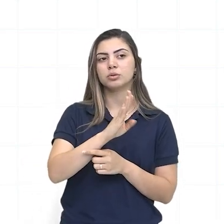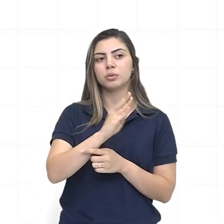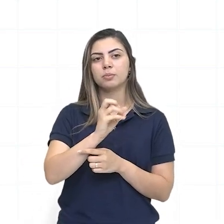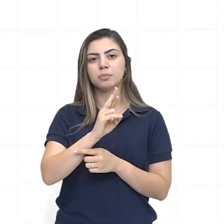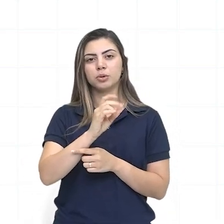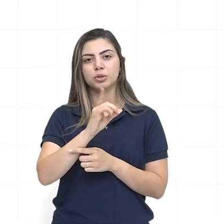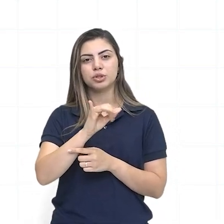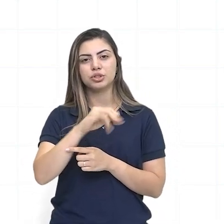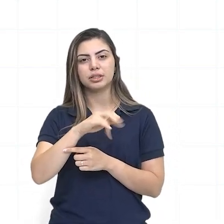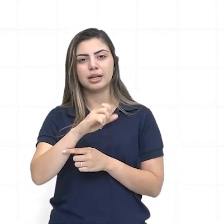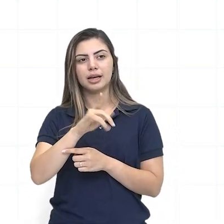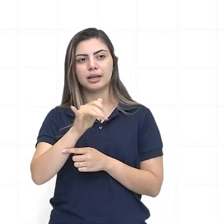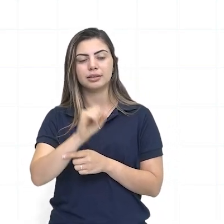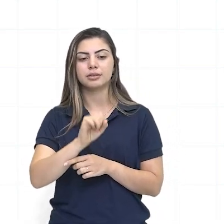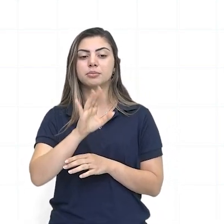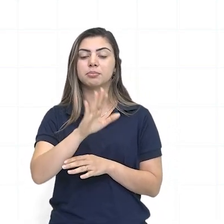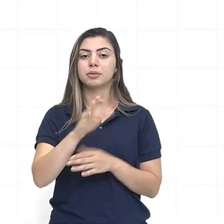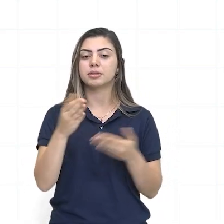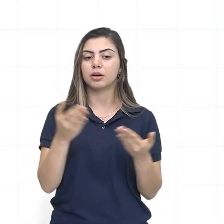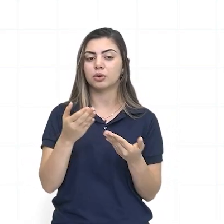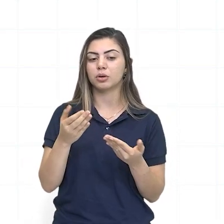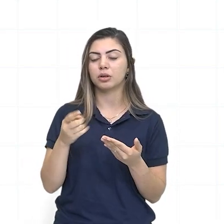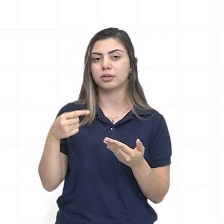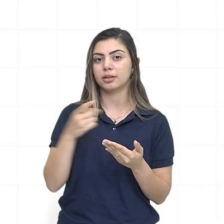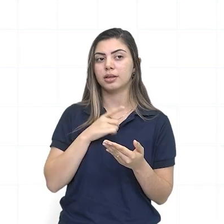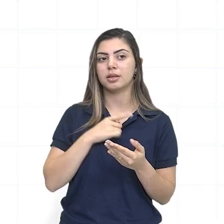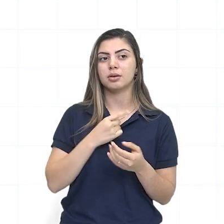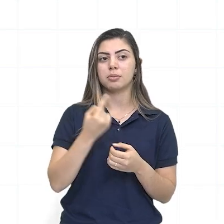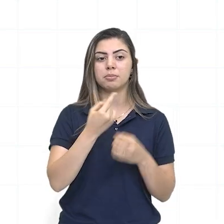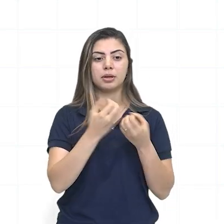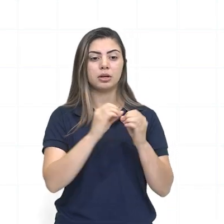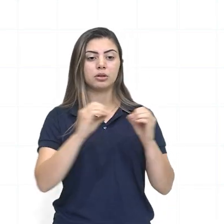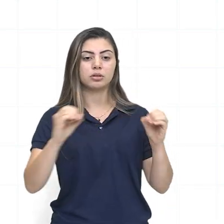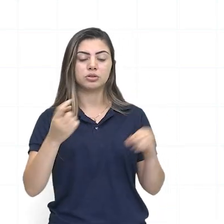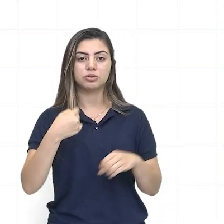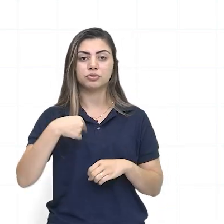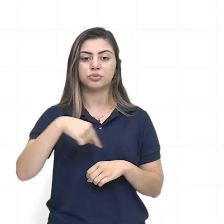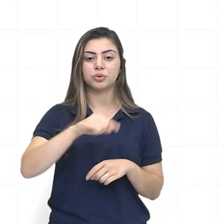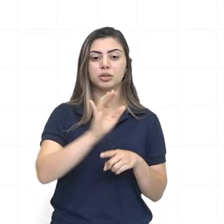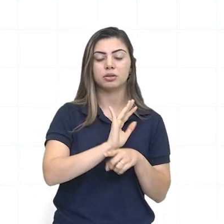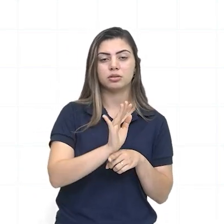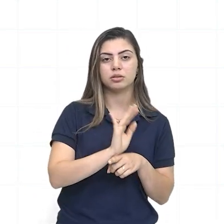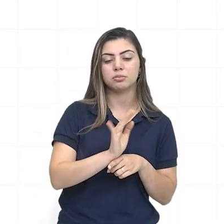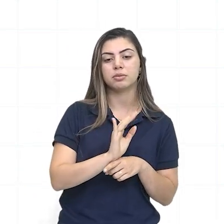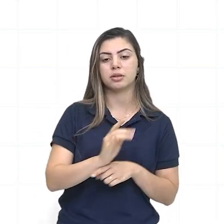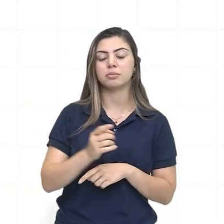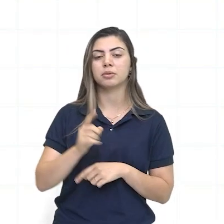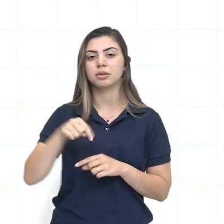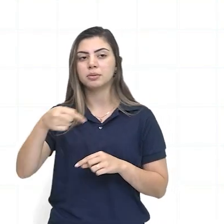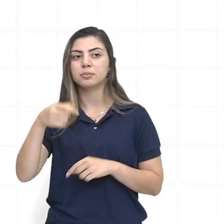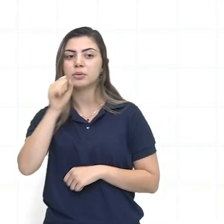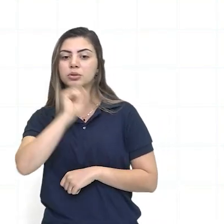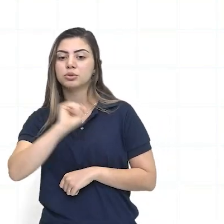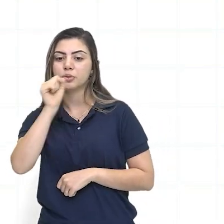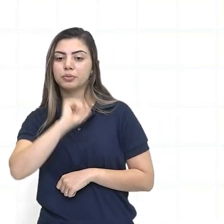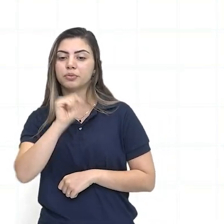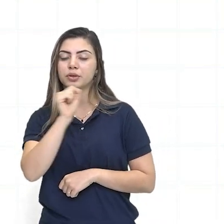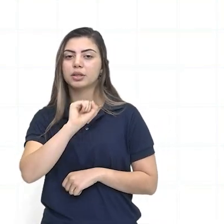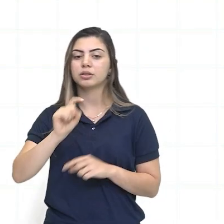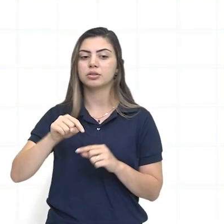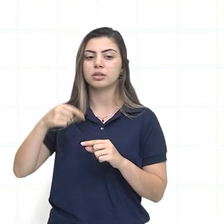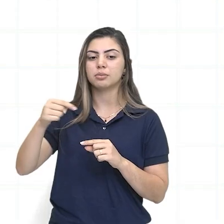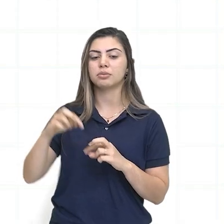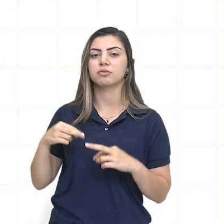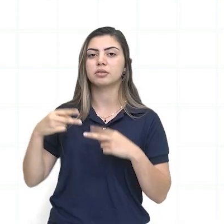coordenadas. Fomos ao cinema, uma primeira oração. Tomamos sorvete, segunda oração. Visitamos